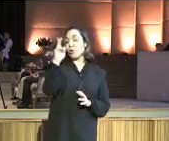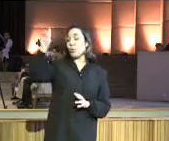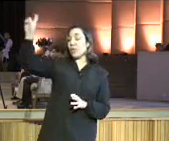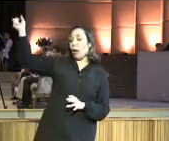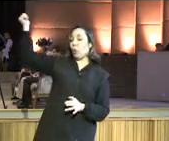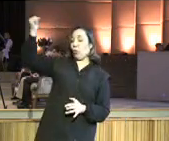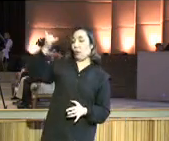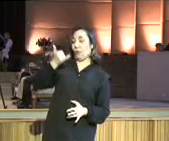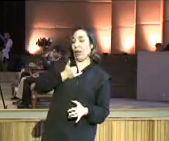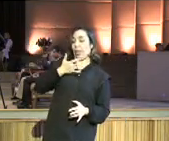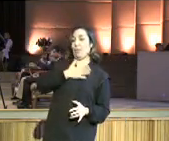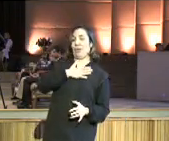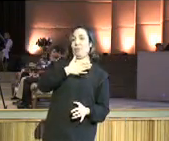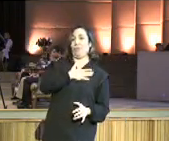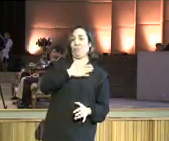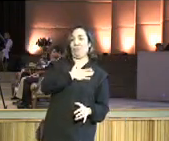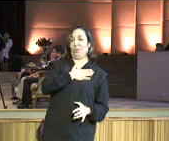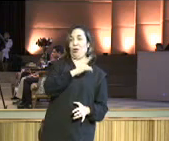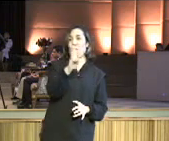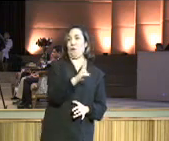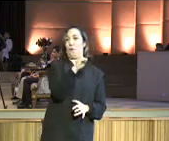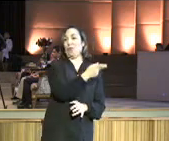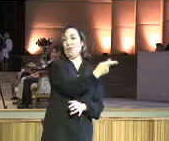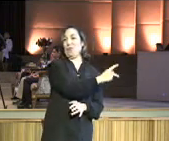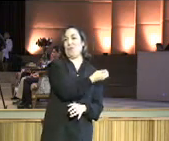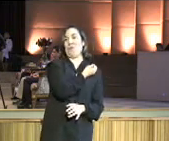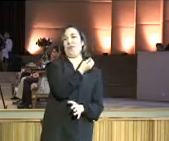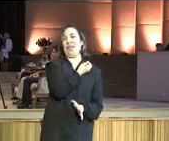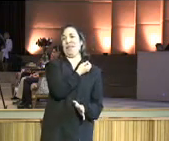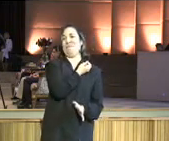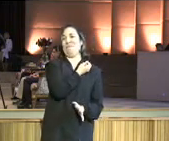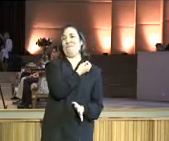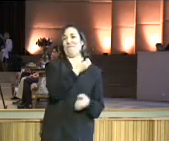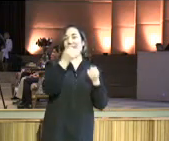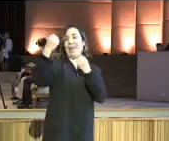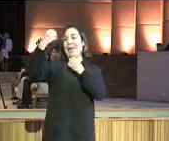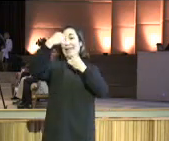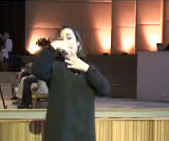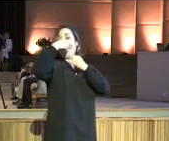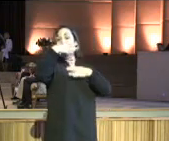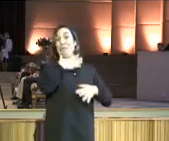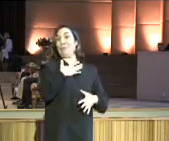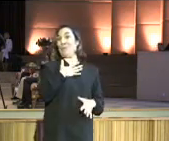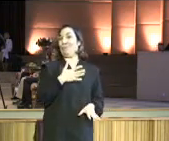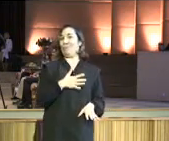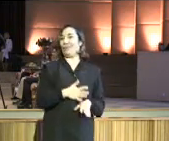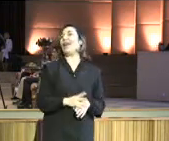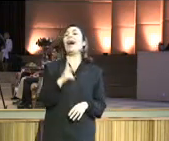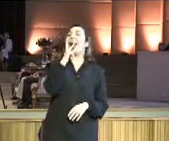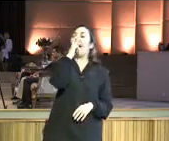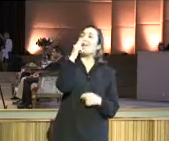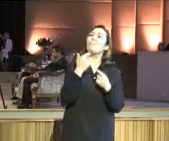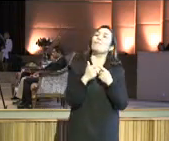me ensinar nisso. E certamente ele estava lembrando das profecias de Natã na mente dele.